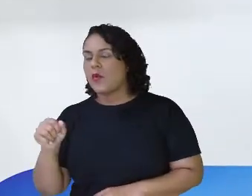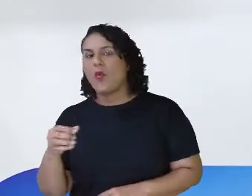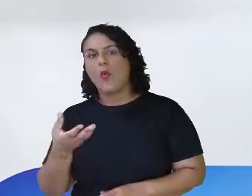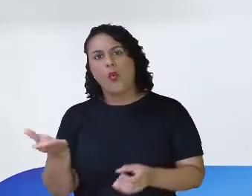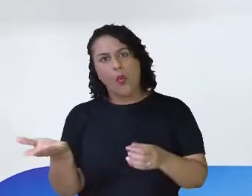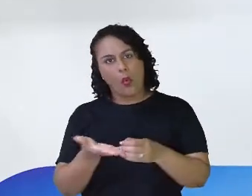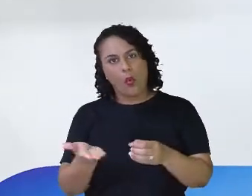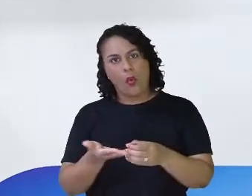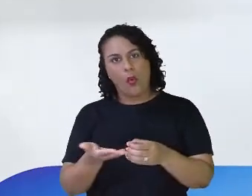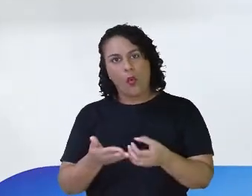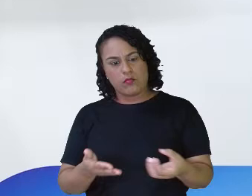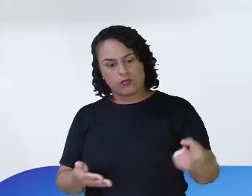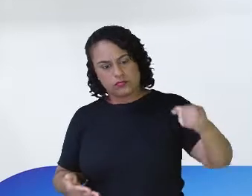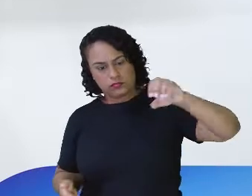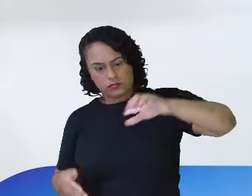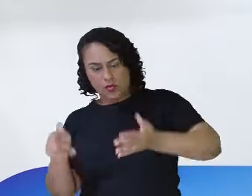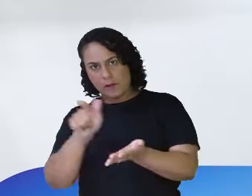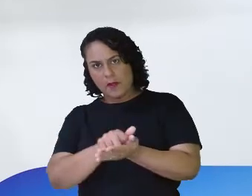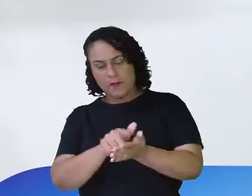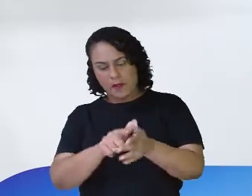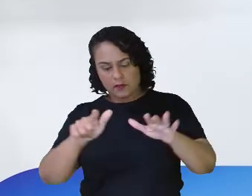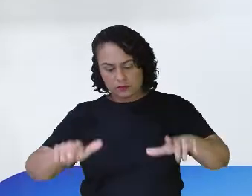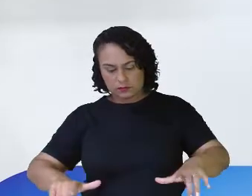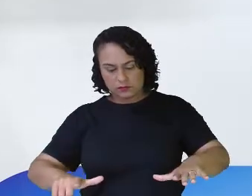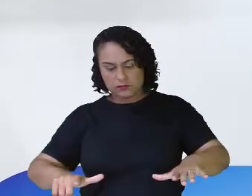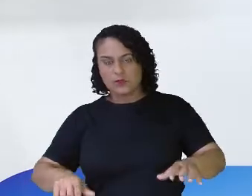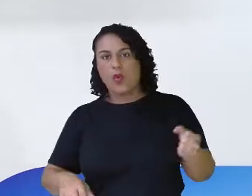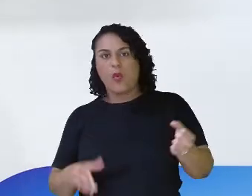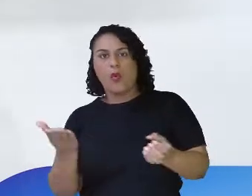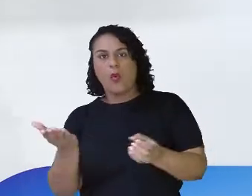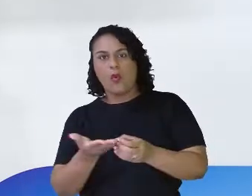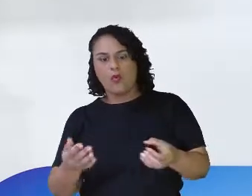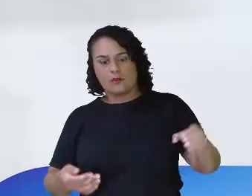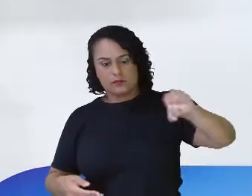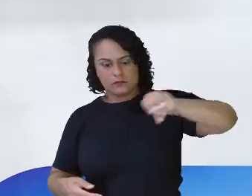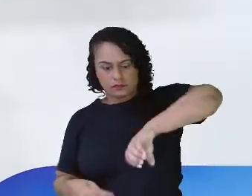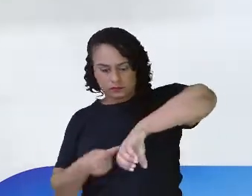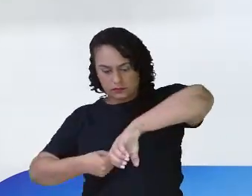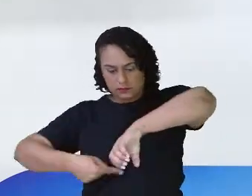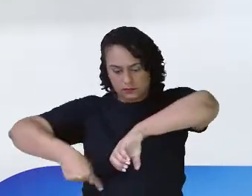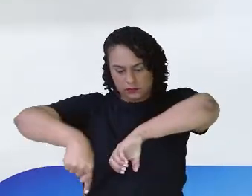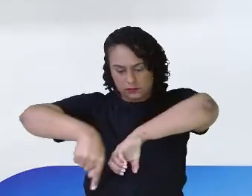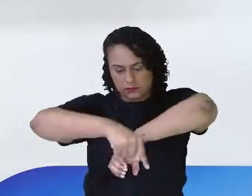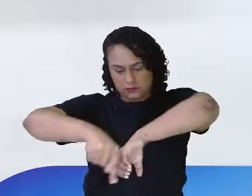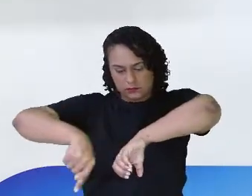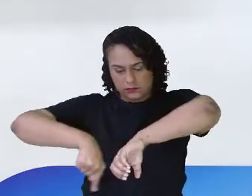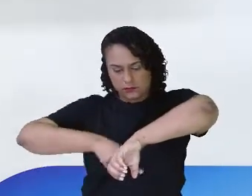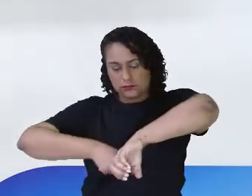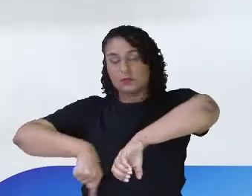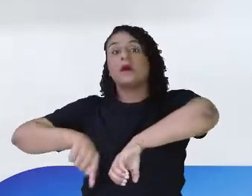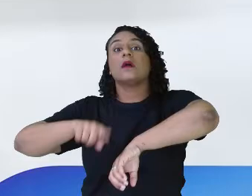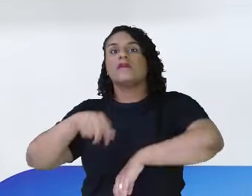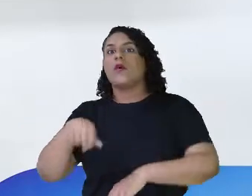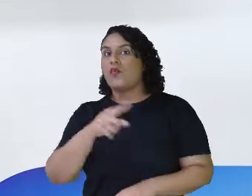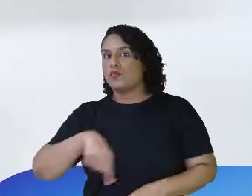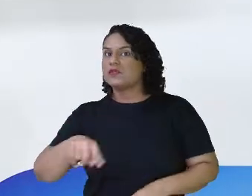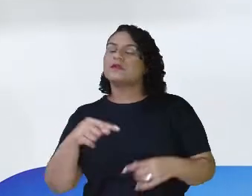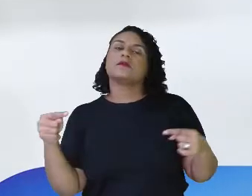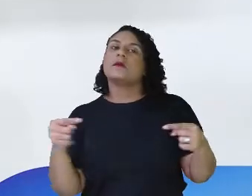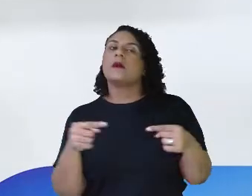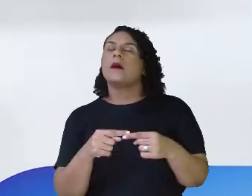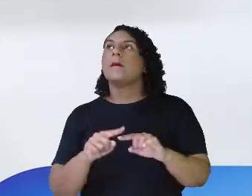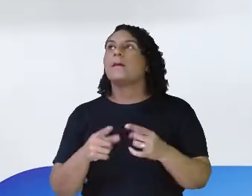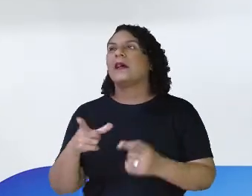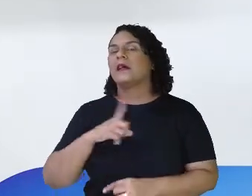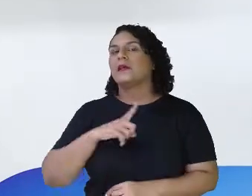e fazer o contorno dele, da borda do copo? Um círculo. Ah, não, professora, mas aqui eu